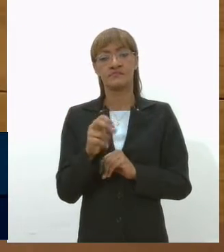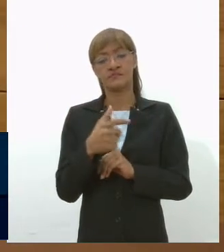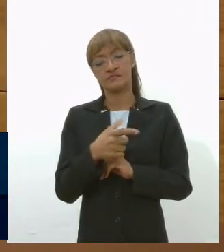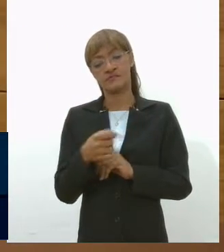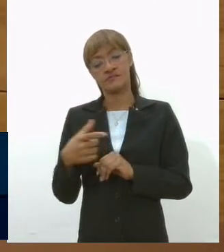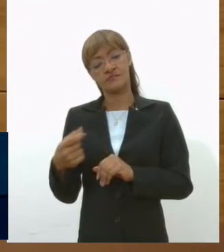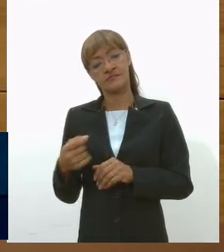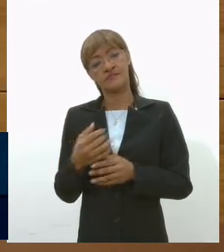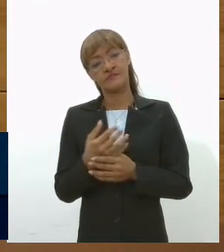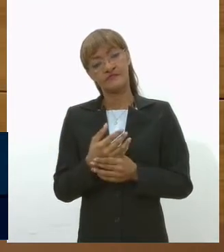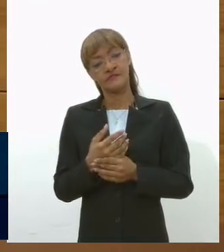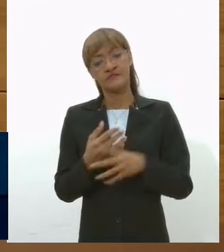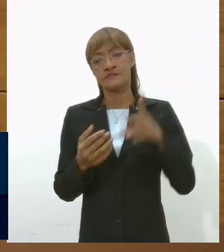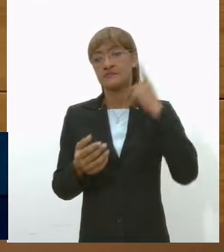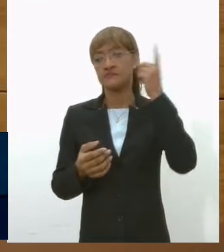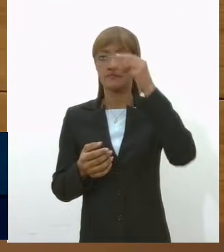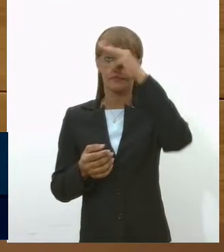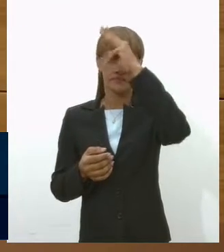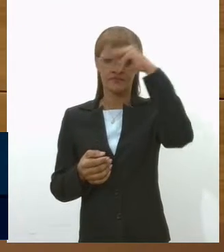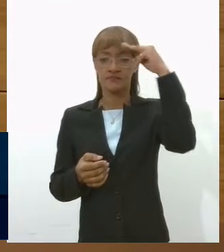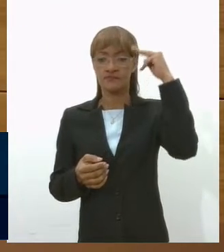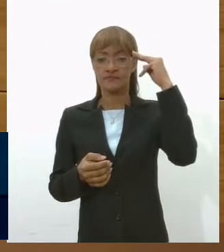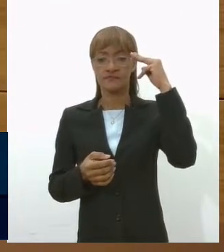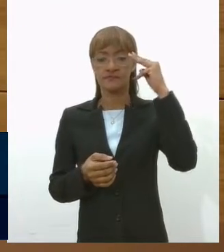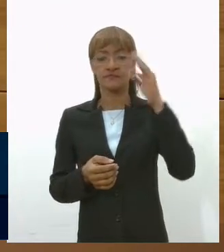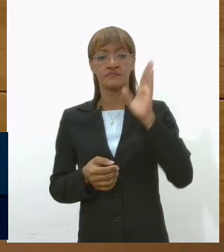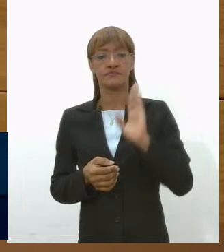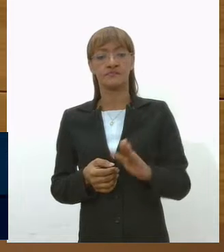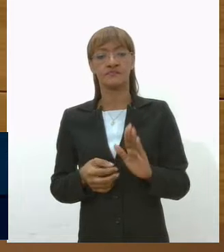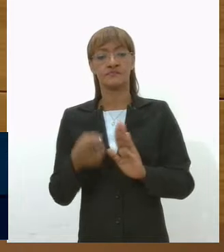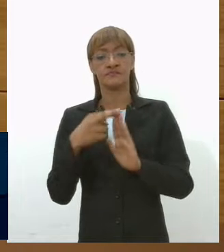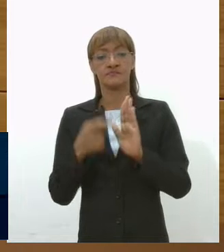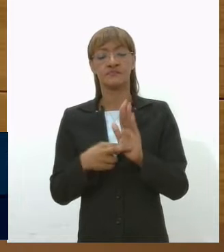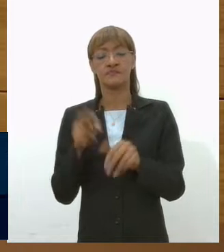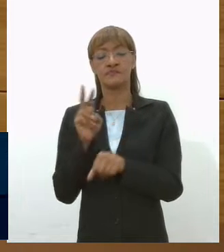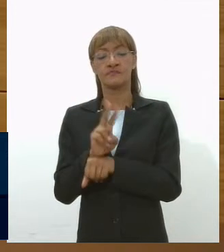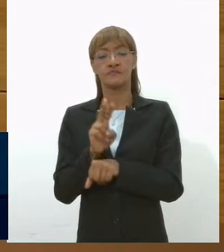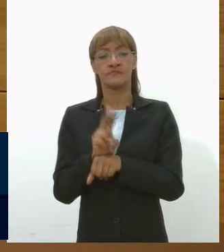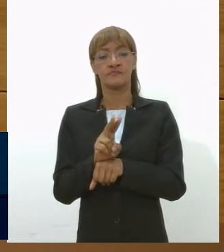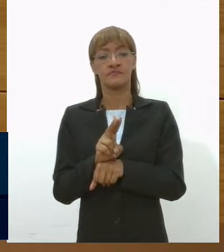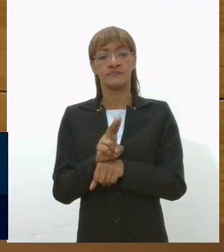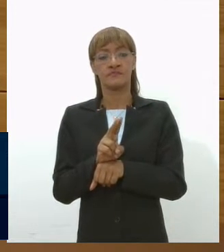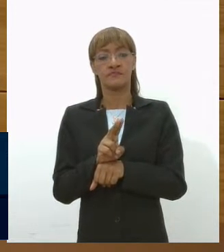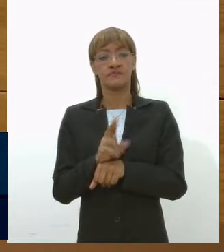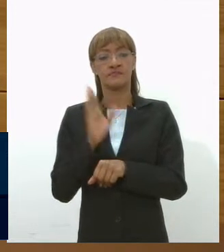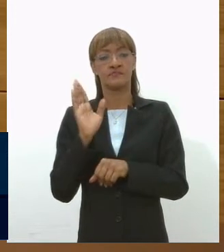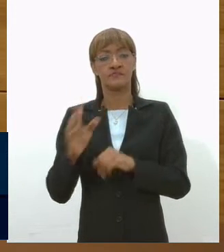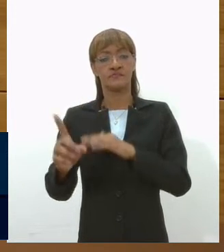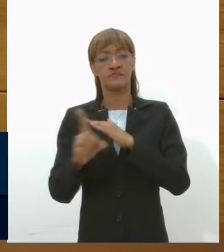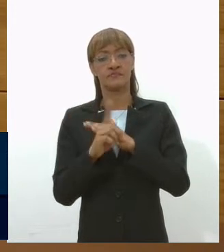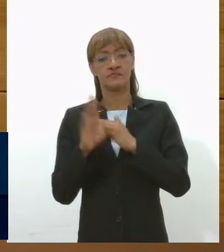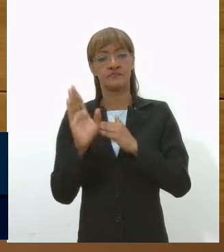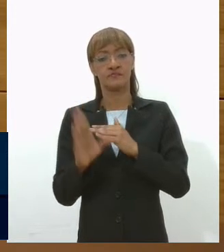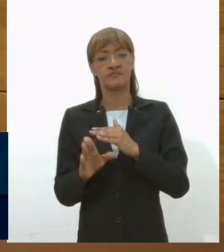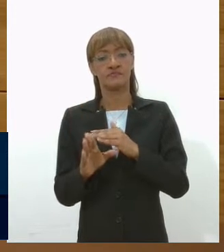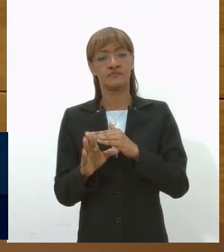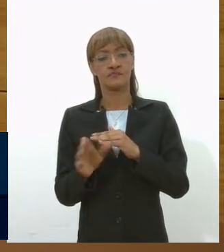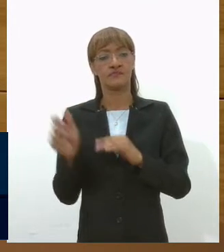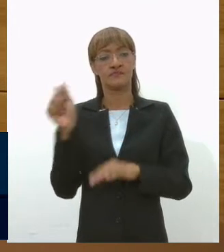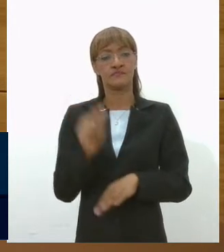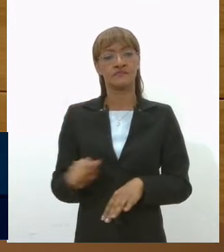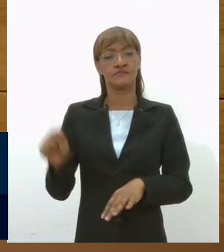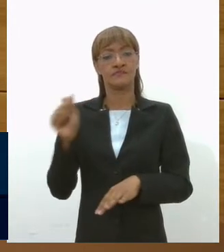da deputada Maria Mendonça, que estabelece normas de proteção aos consumidores filiados às associações de socorro